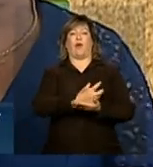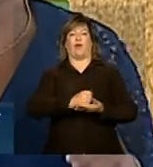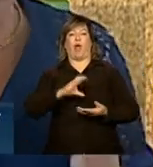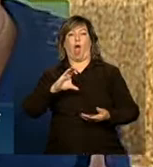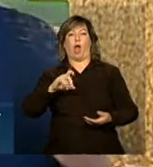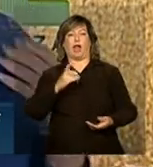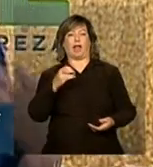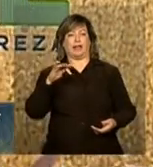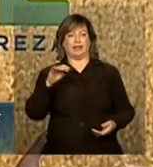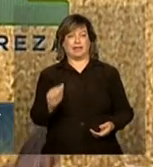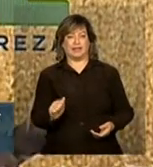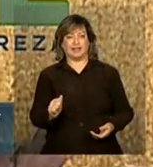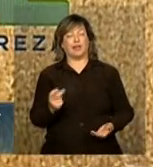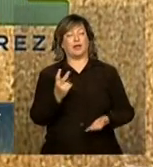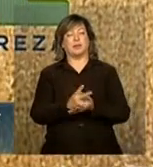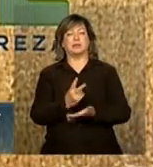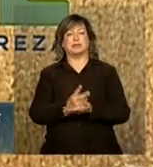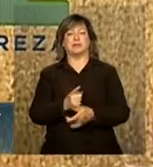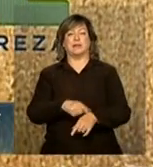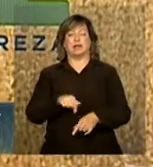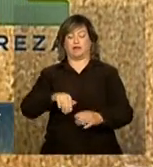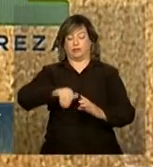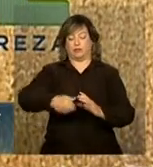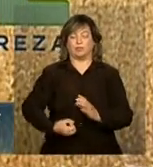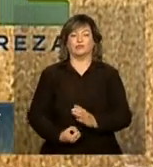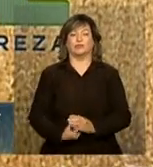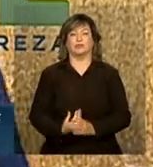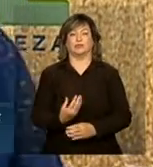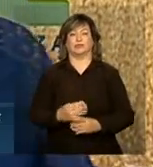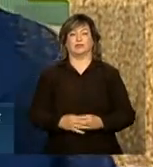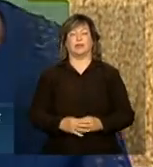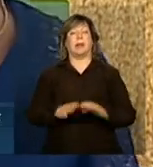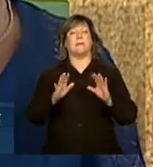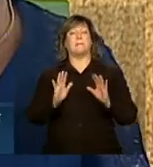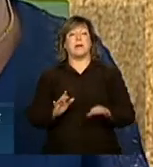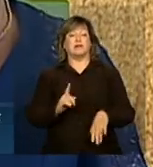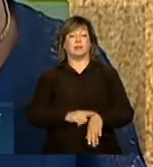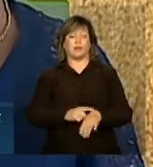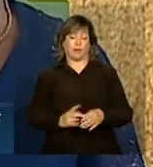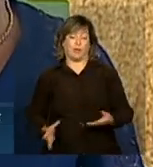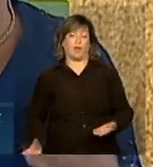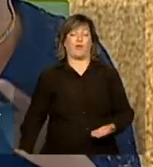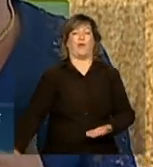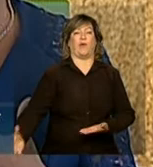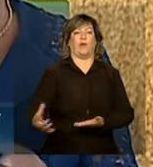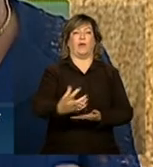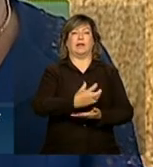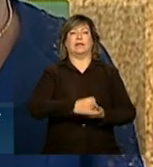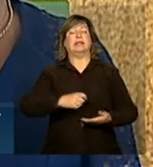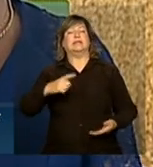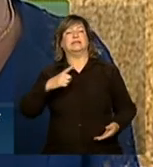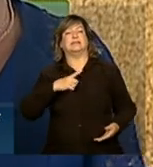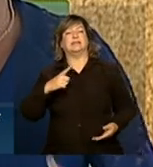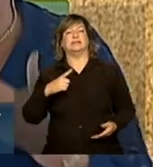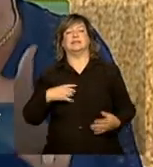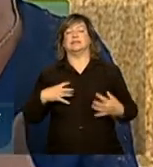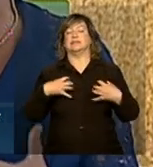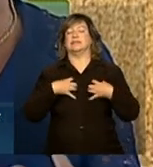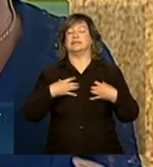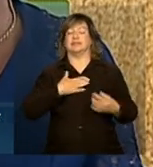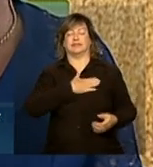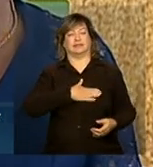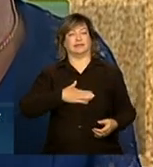ao mesmo tempo, aqui, o ato do plantio. Mas o ato da colheita tem um grau de plenitude,